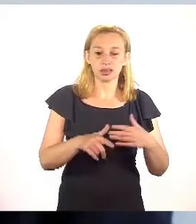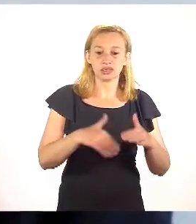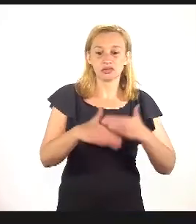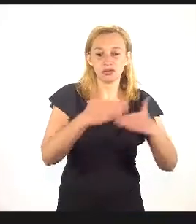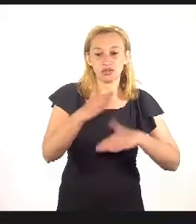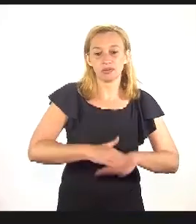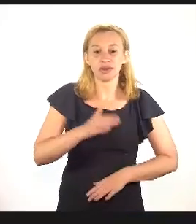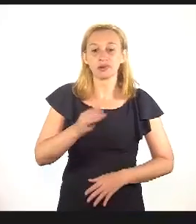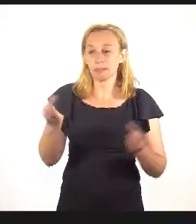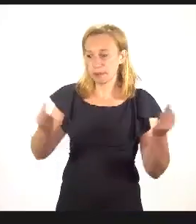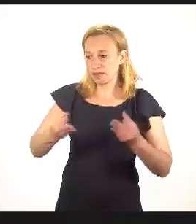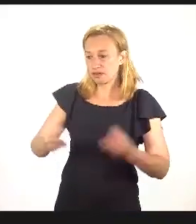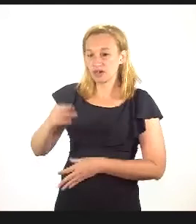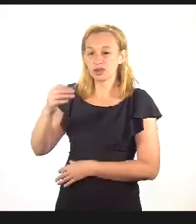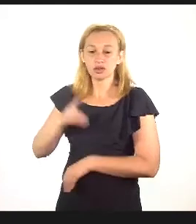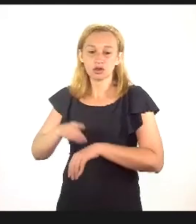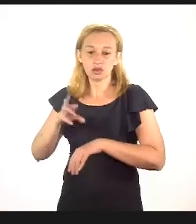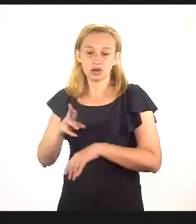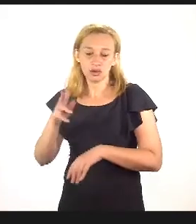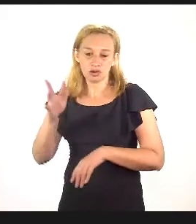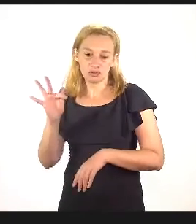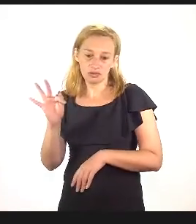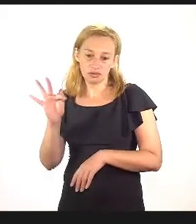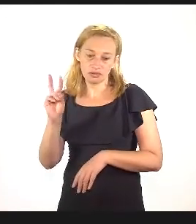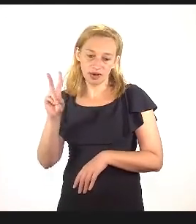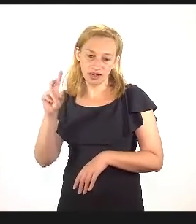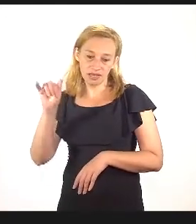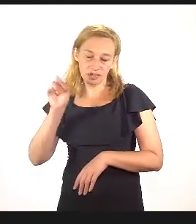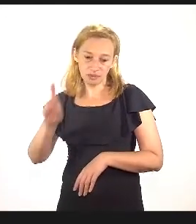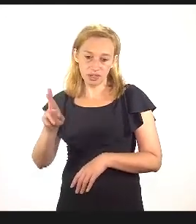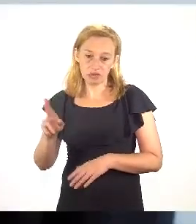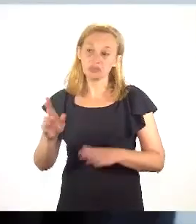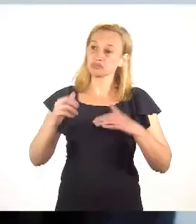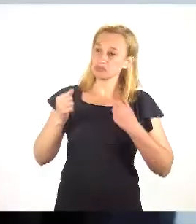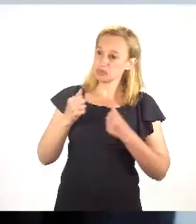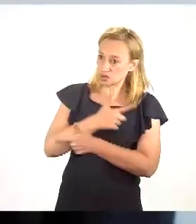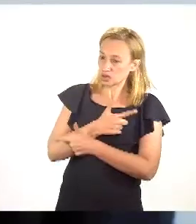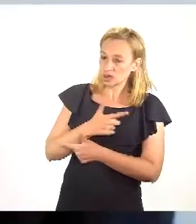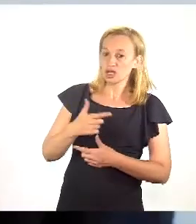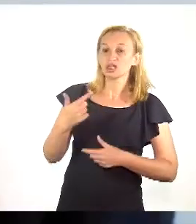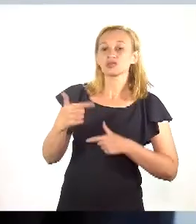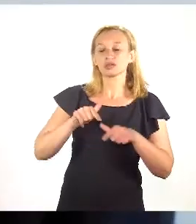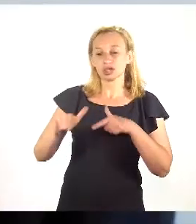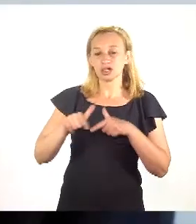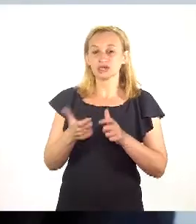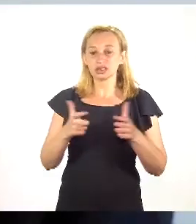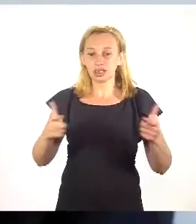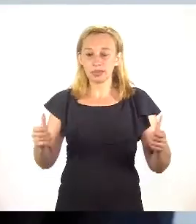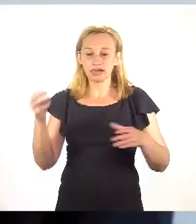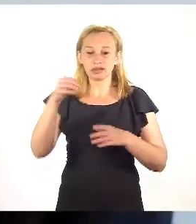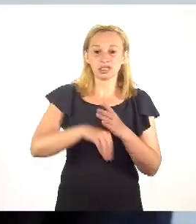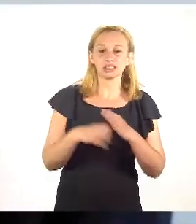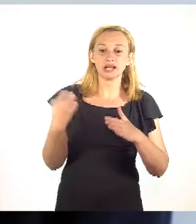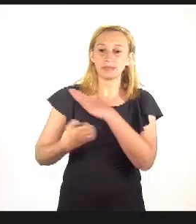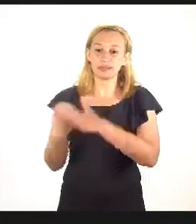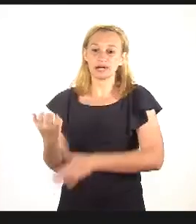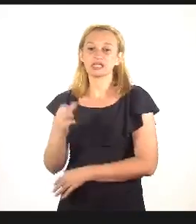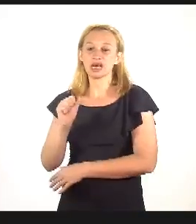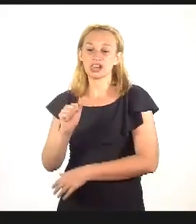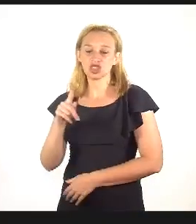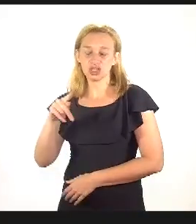Perfeito, doutor Vladimir. Eu desejo que o senhor tenha muito sucesso, possa fazer um grande trabalho na Genersa para